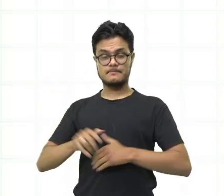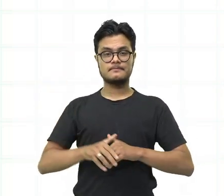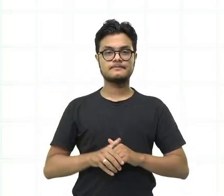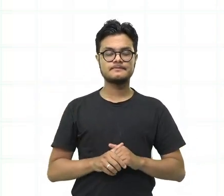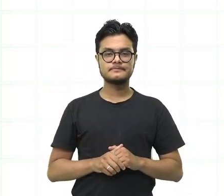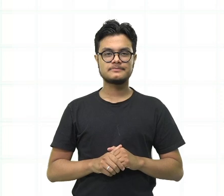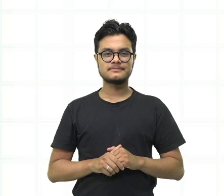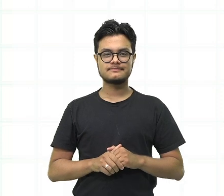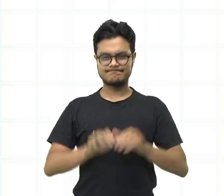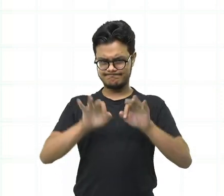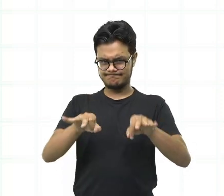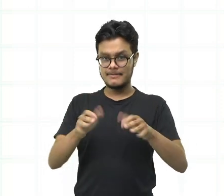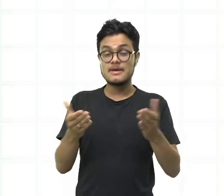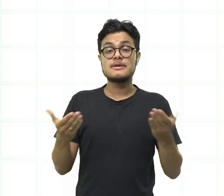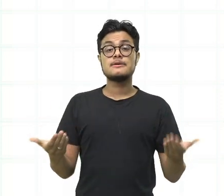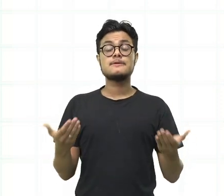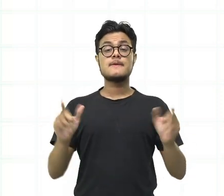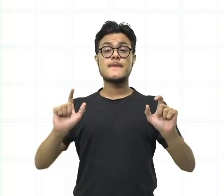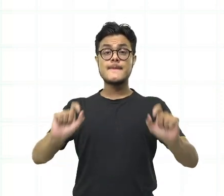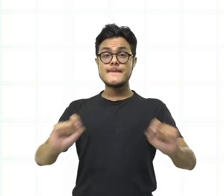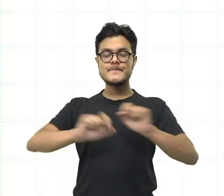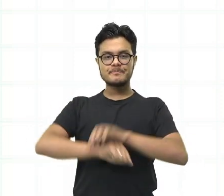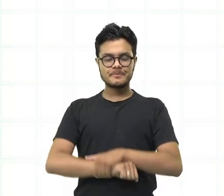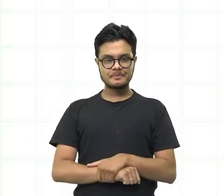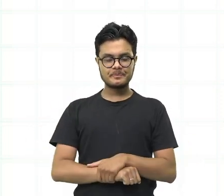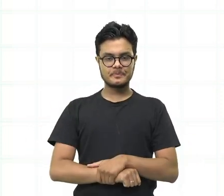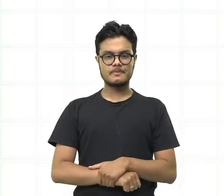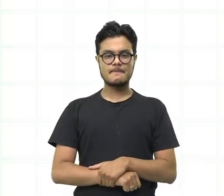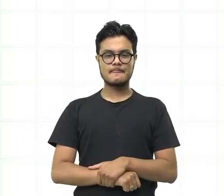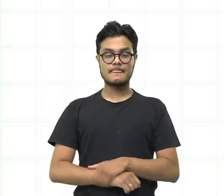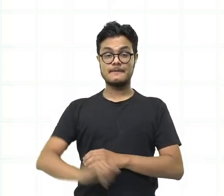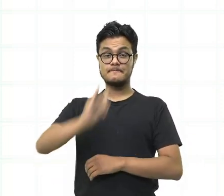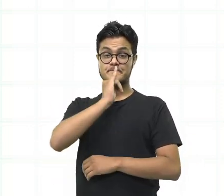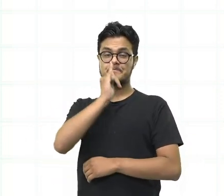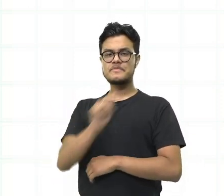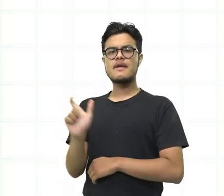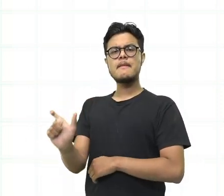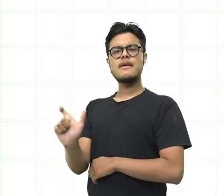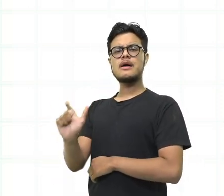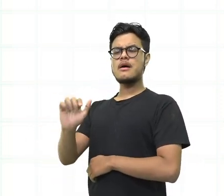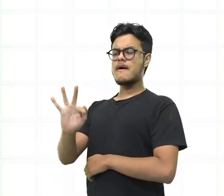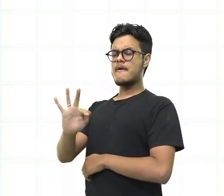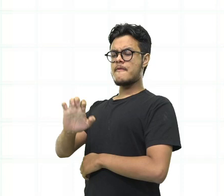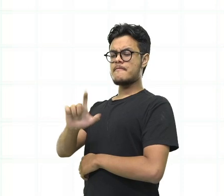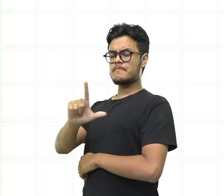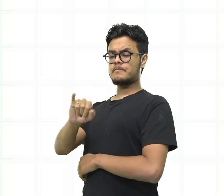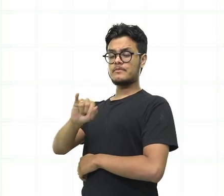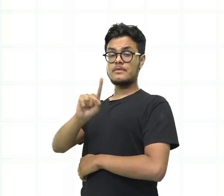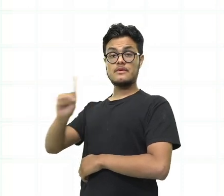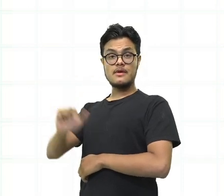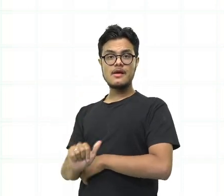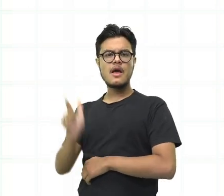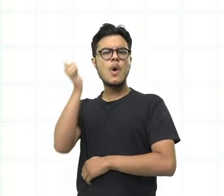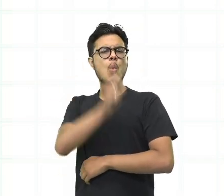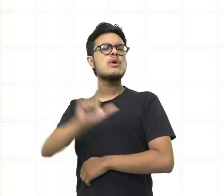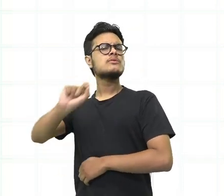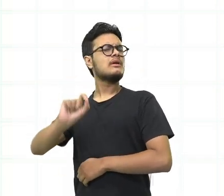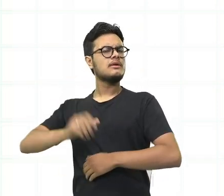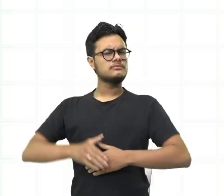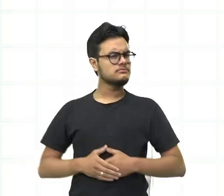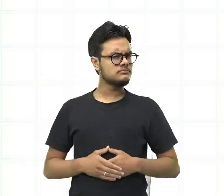feliz, certo? Então, através da palavra feliz, eu